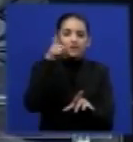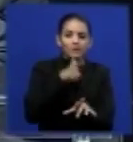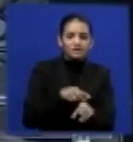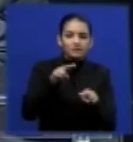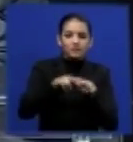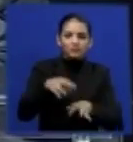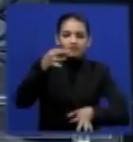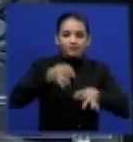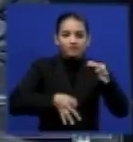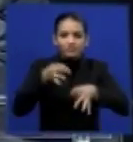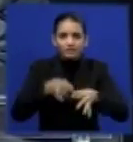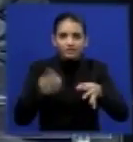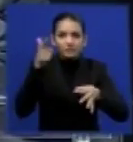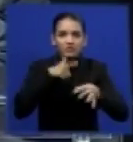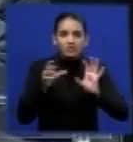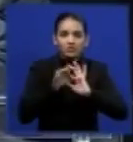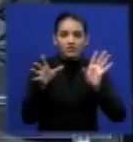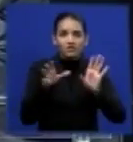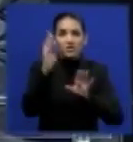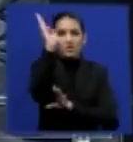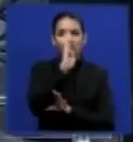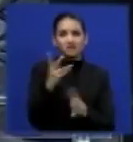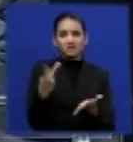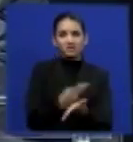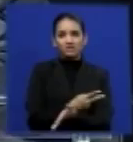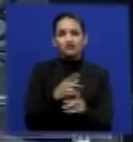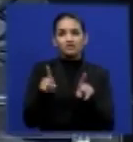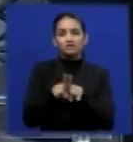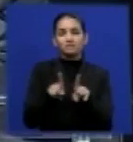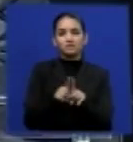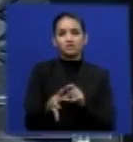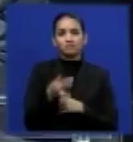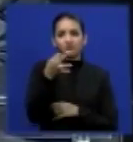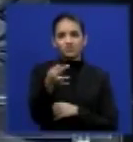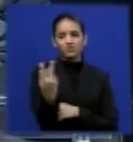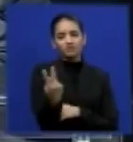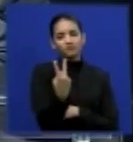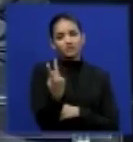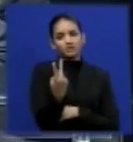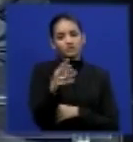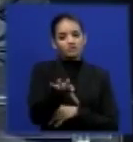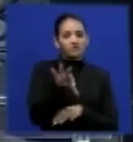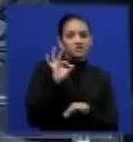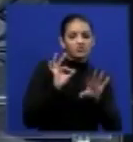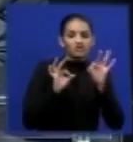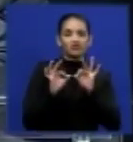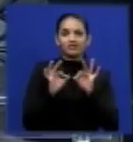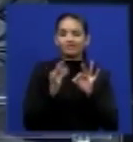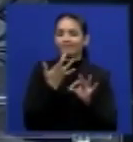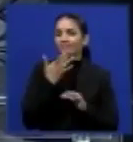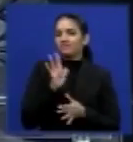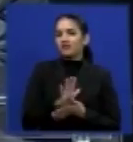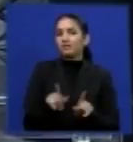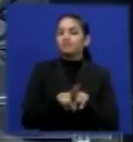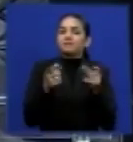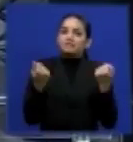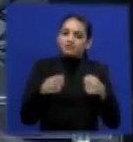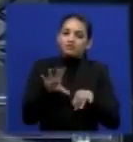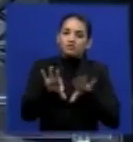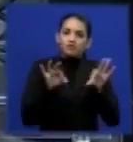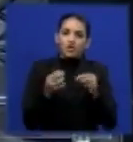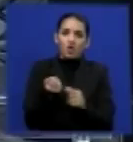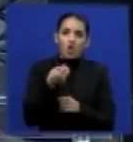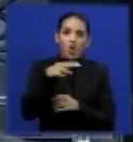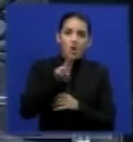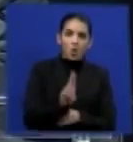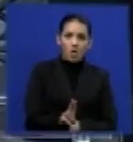judiciais o Brasil terá diante de si duas opções ambas indesejáveis abrir mão da